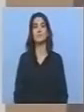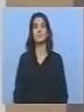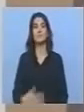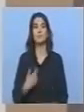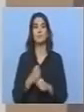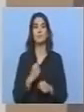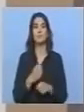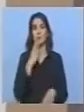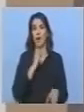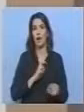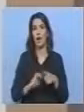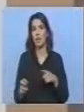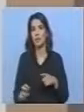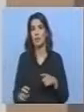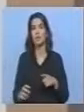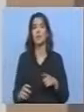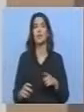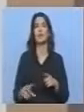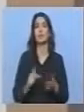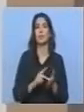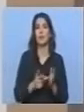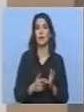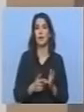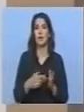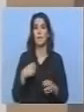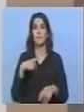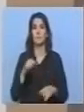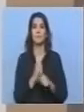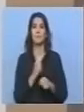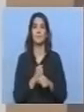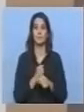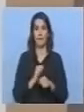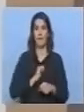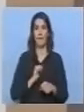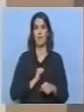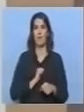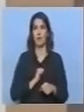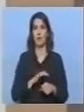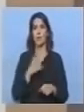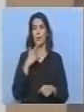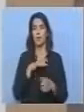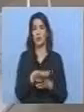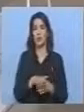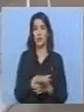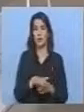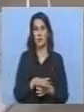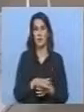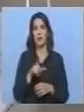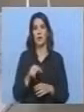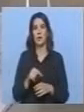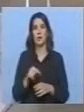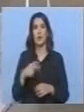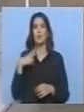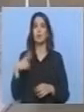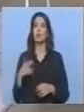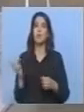Trabalho em eletrónica. Fiz muita da carreira no âmbito daquilo que foi também muito a integração de Portugal na